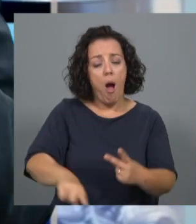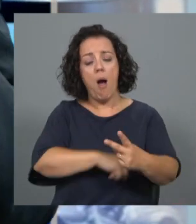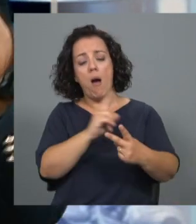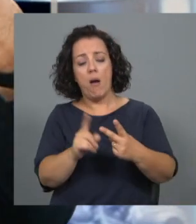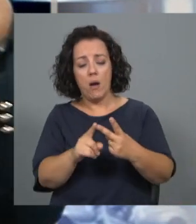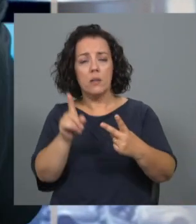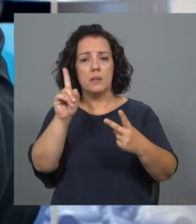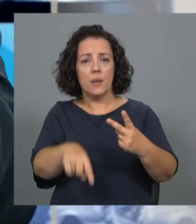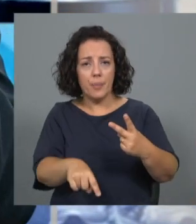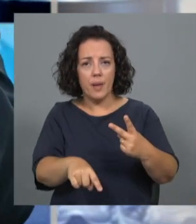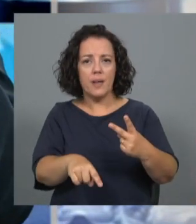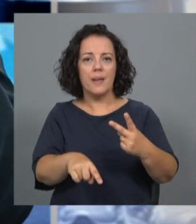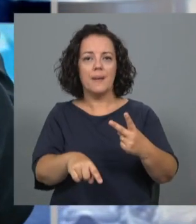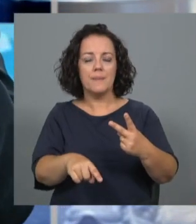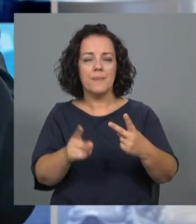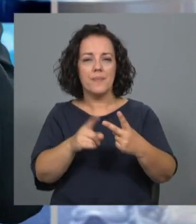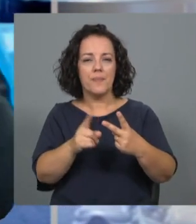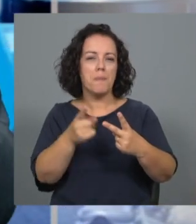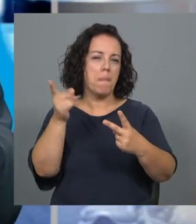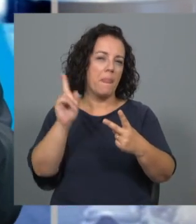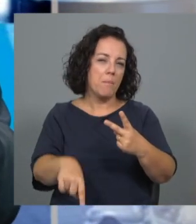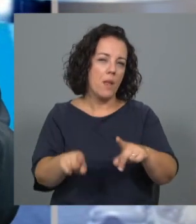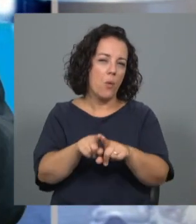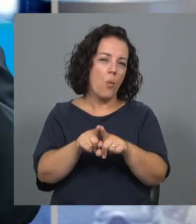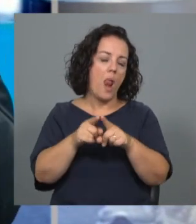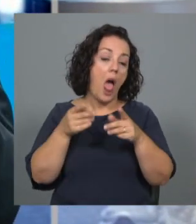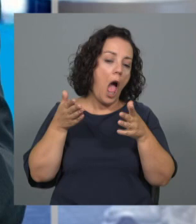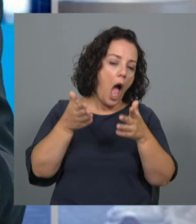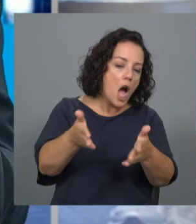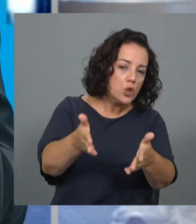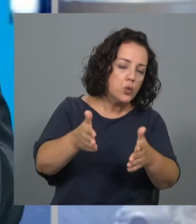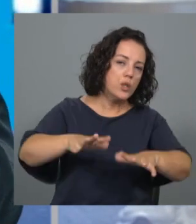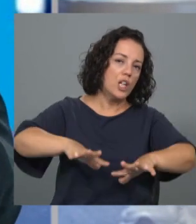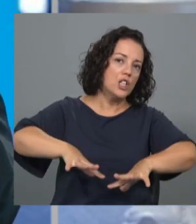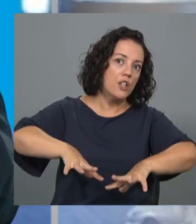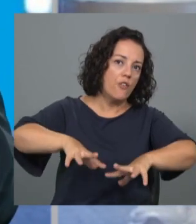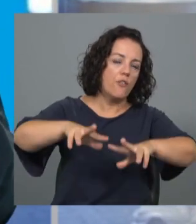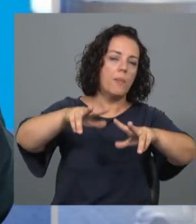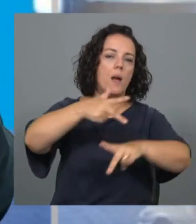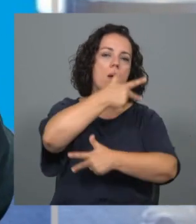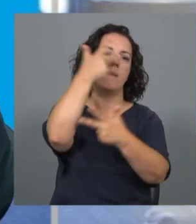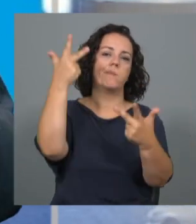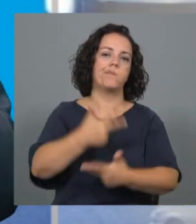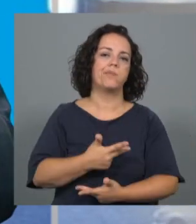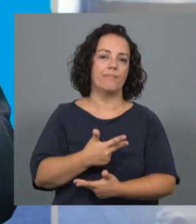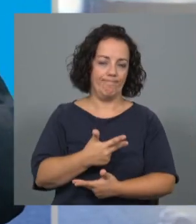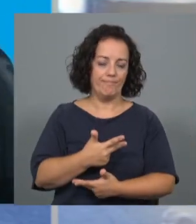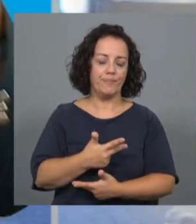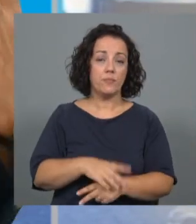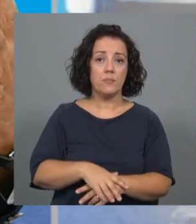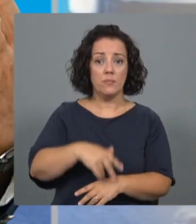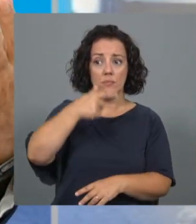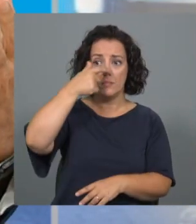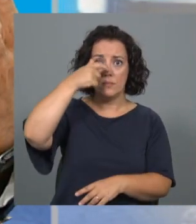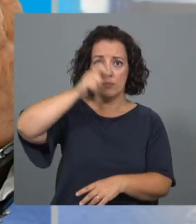também a ajuda ao desenvolvimento e ao desenvolvimento integral. Os missionários